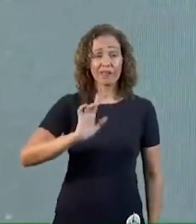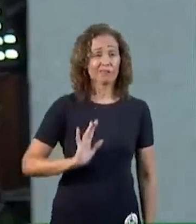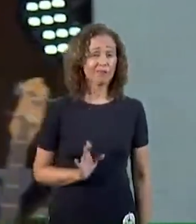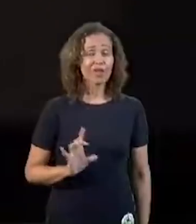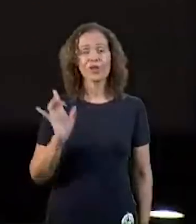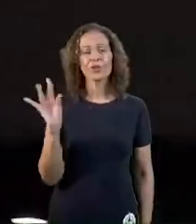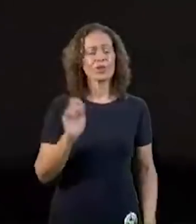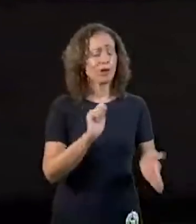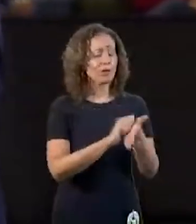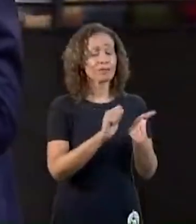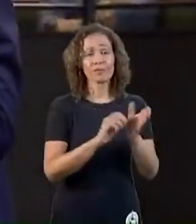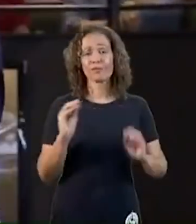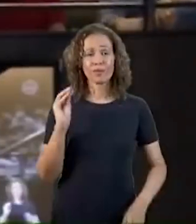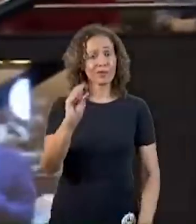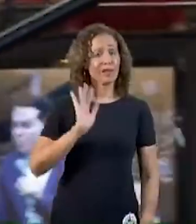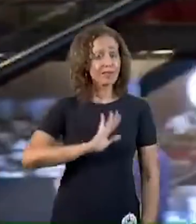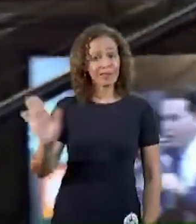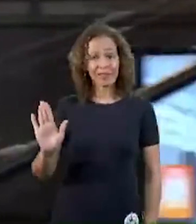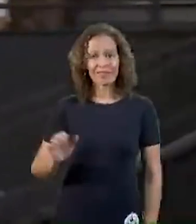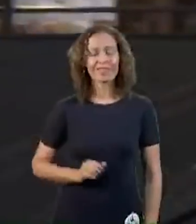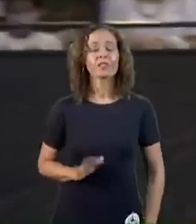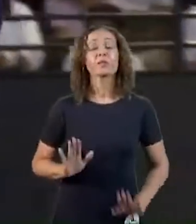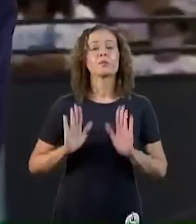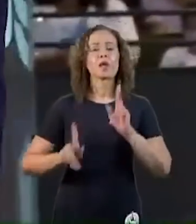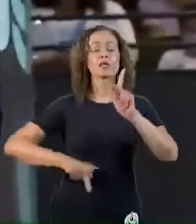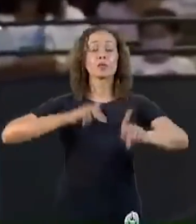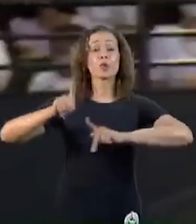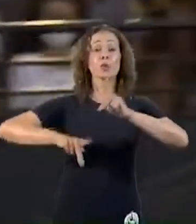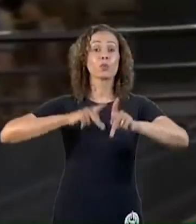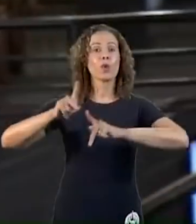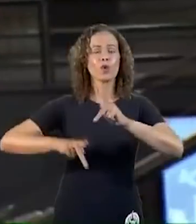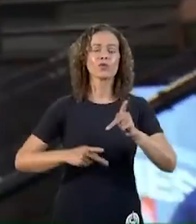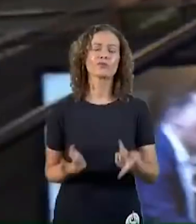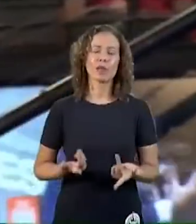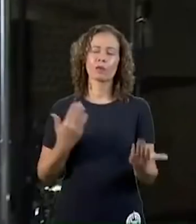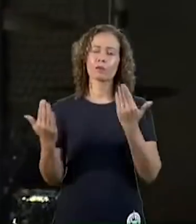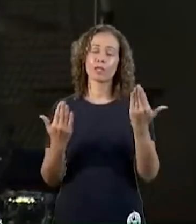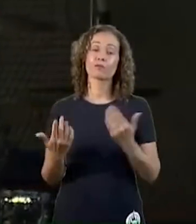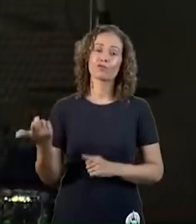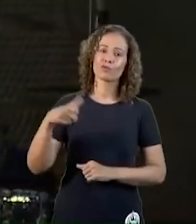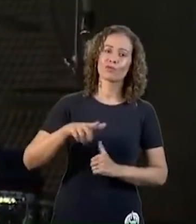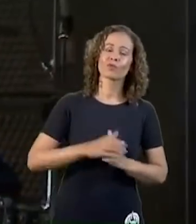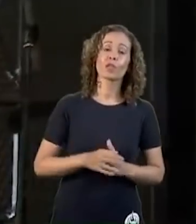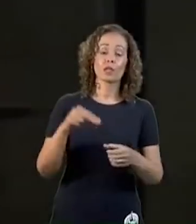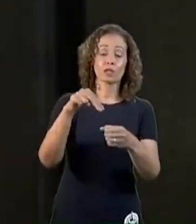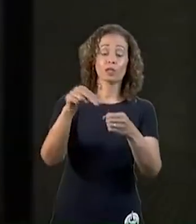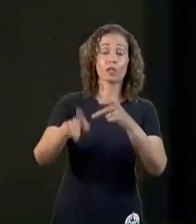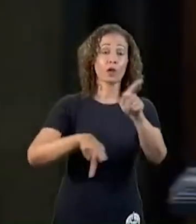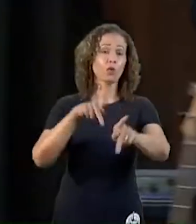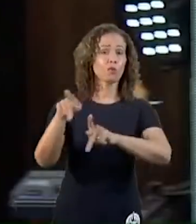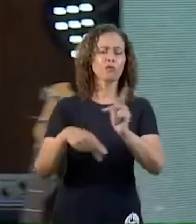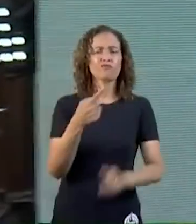Jesus é a mesma coisa. Mas o povo ficou tão íntimo dele, tão íntimo, que não conseguiam